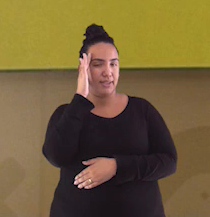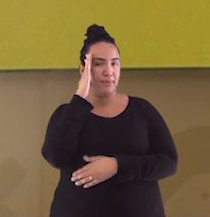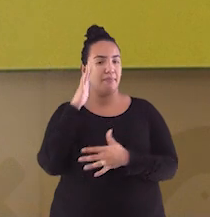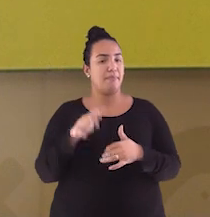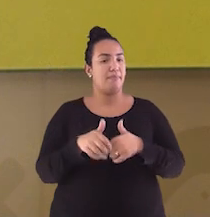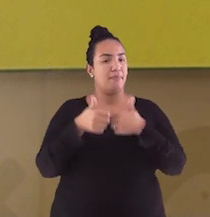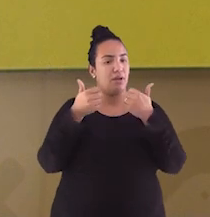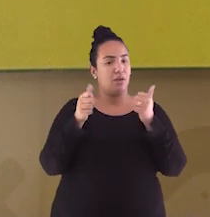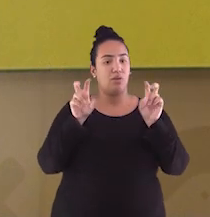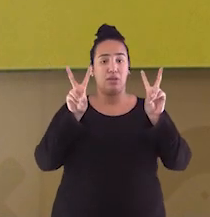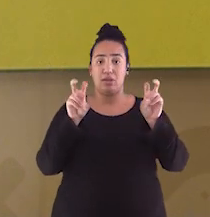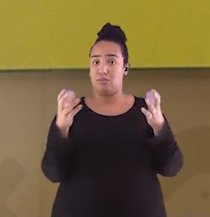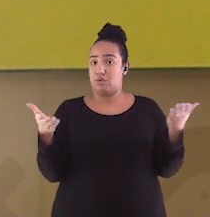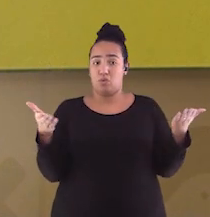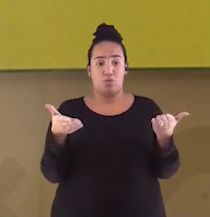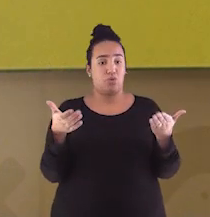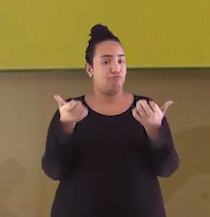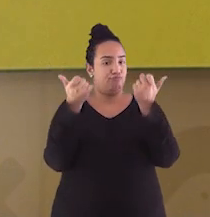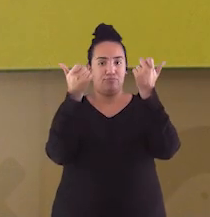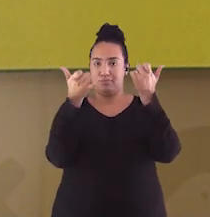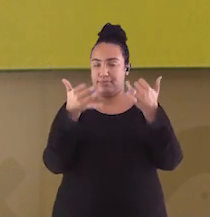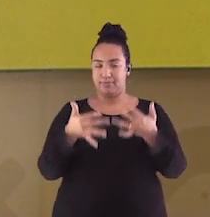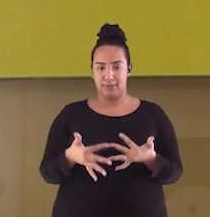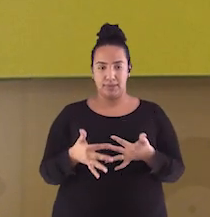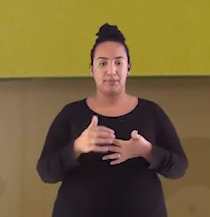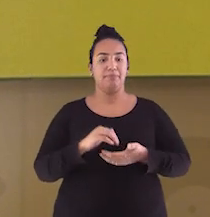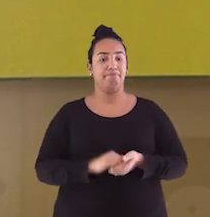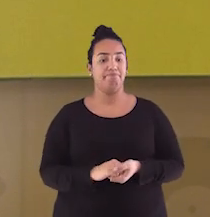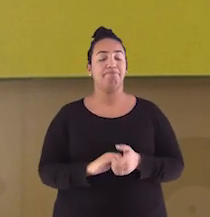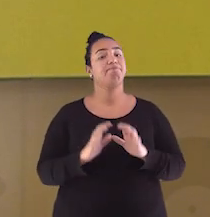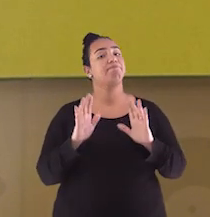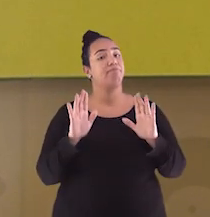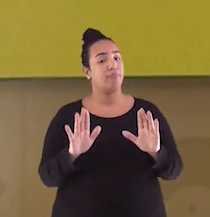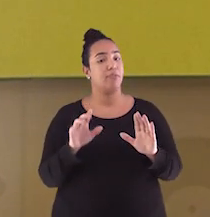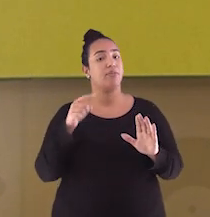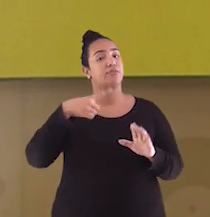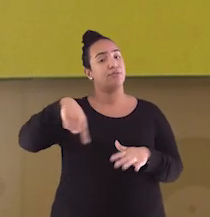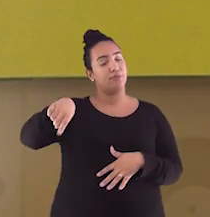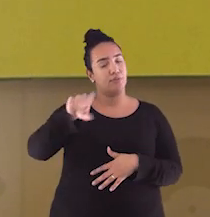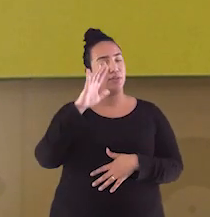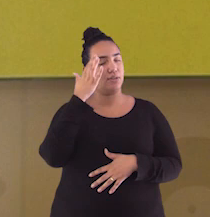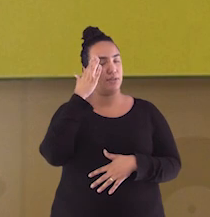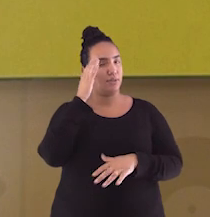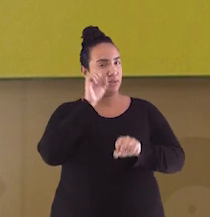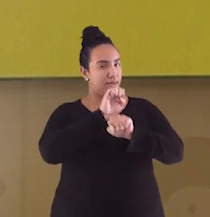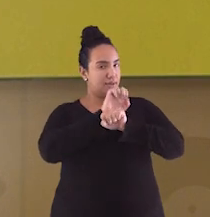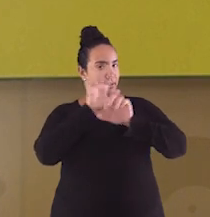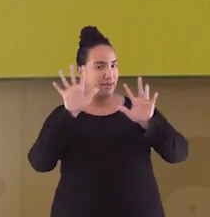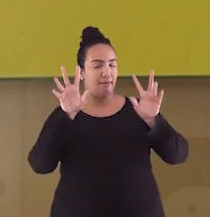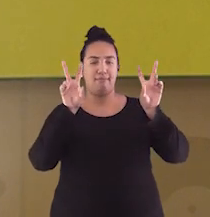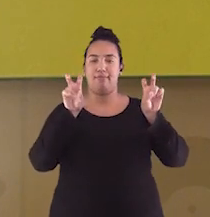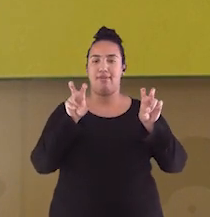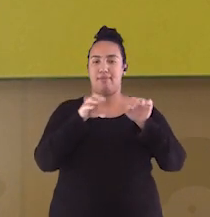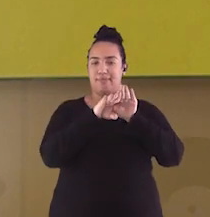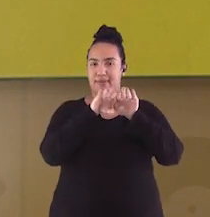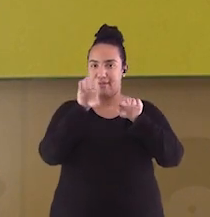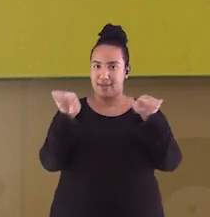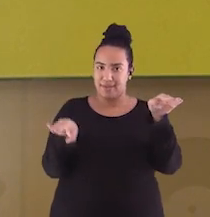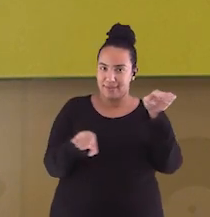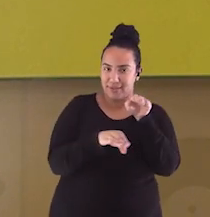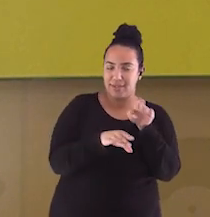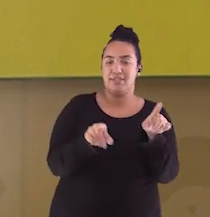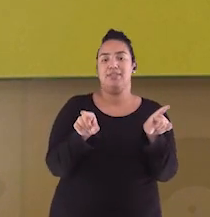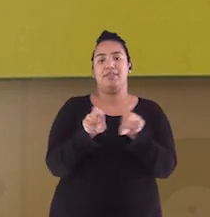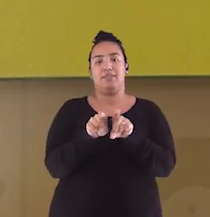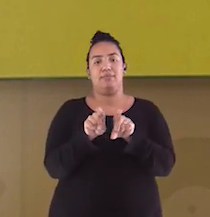um assunto que não tratamos muito bem na aula de hoje, mas que faz todo sentido quando falamos sobre desigualdades e